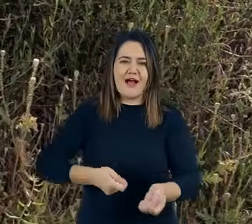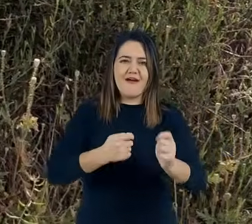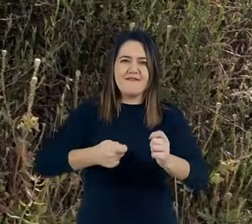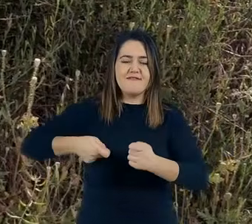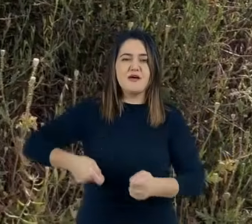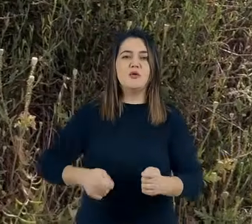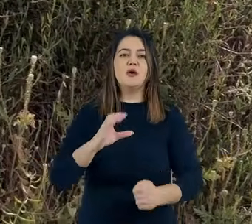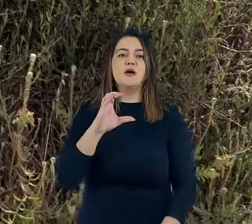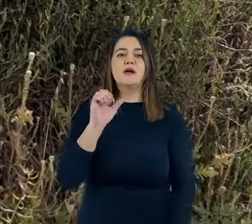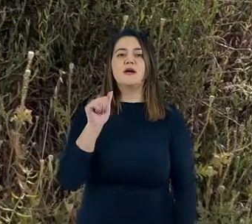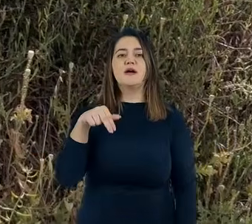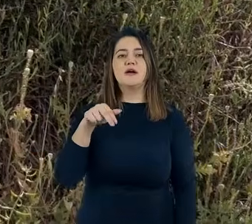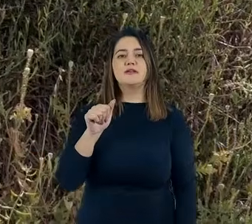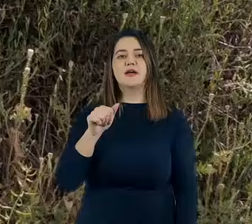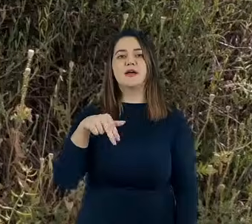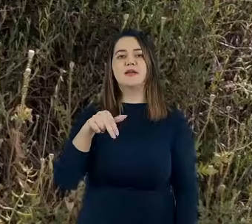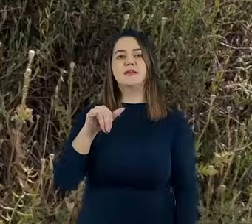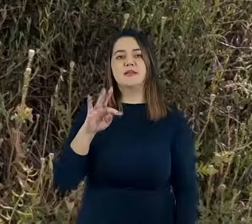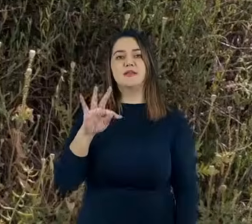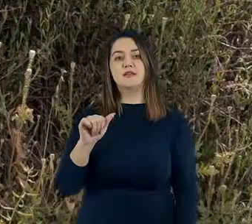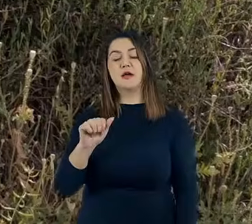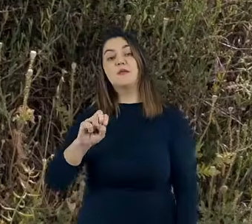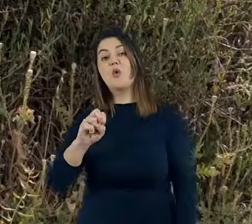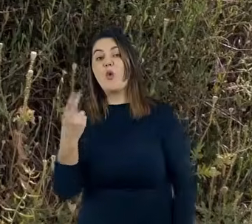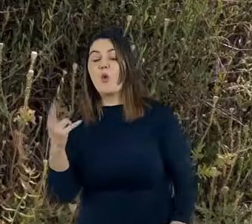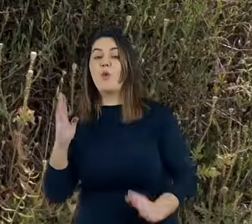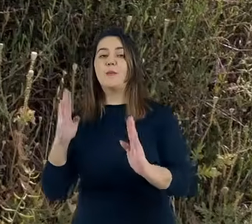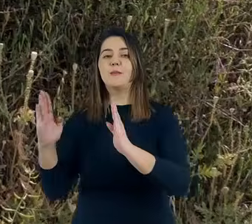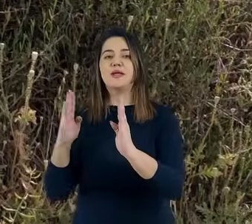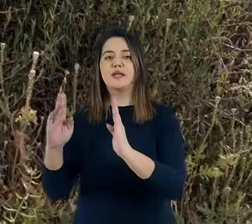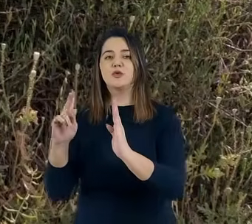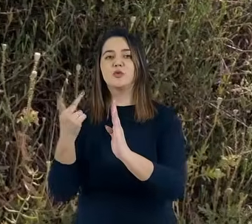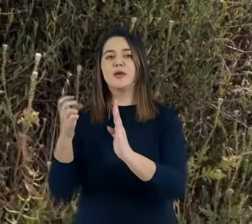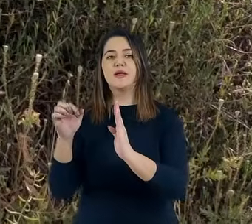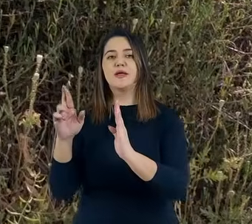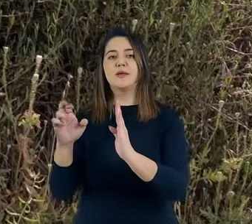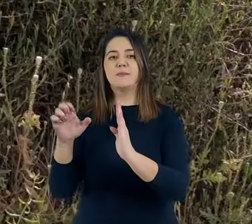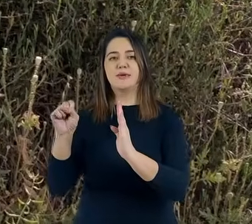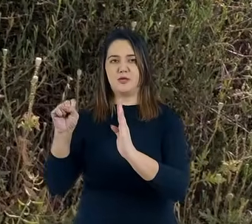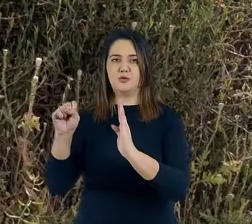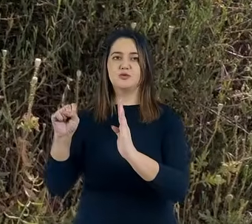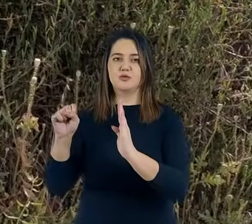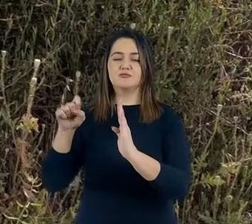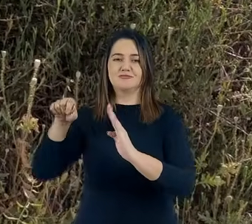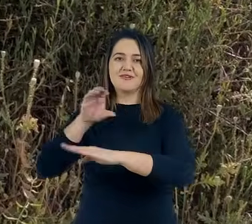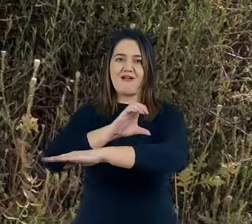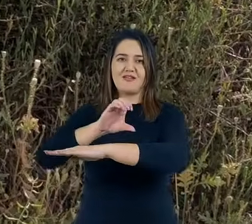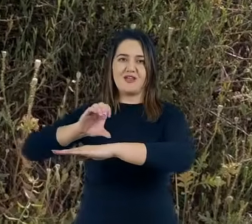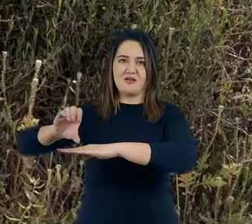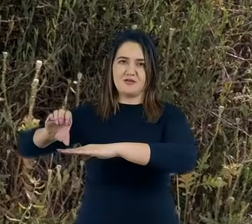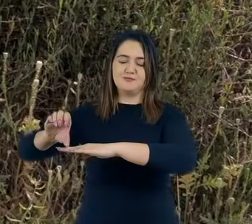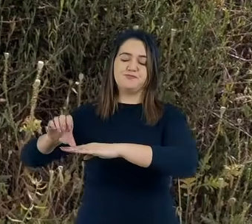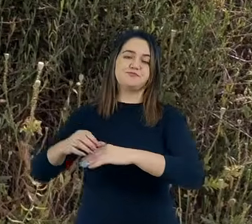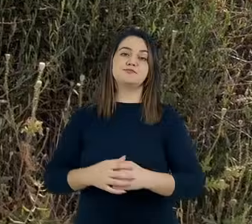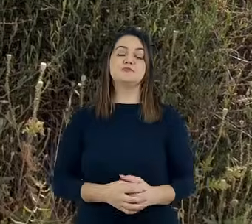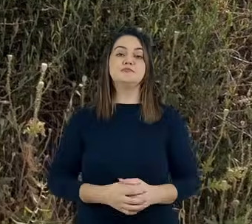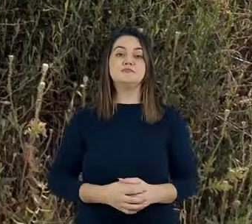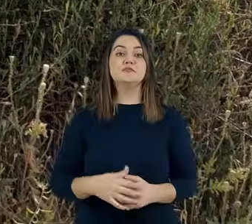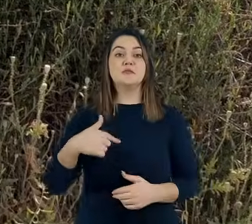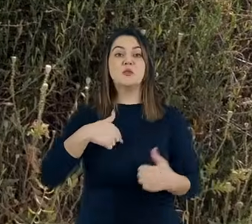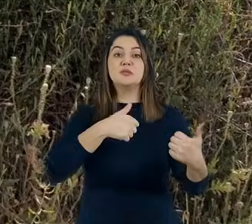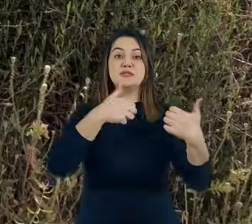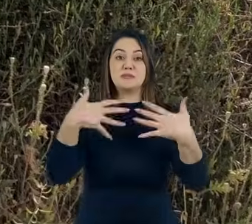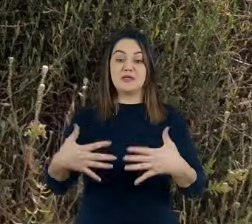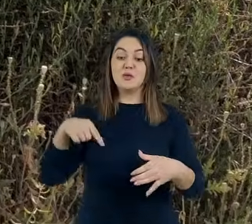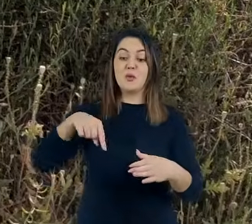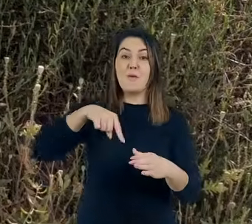ou no início do período dos hebreus na terra de Canaã. Se estamos falando dessa cronologia bíblica,